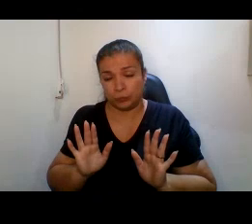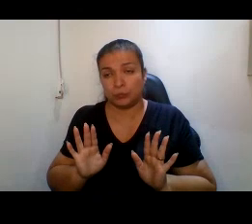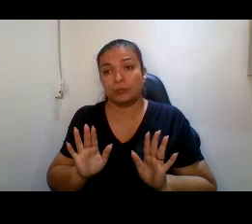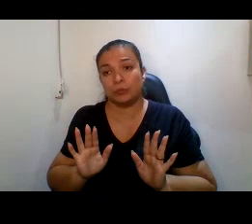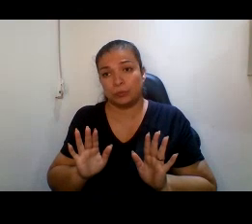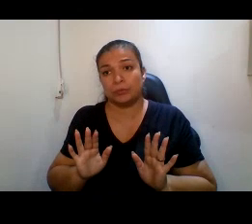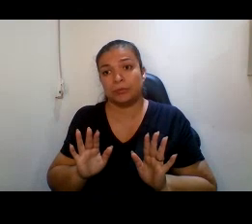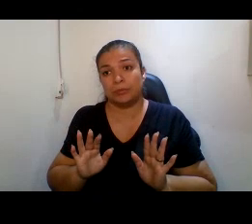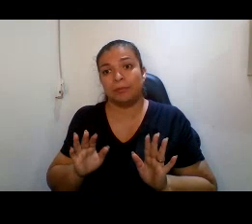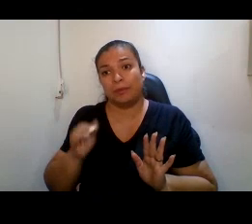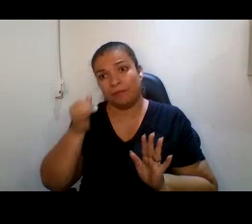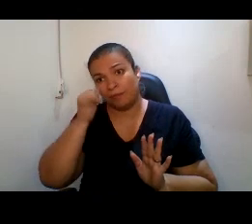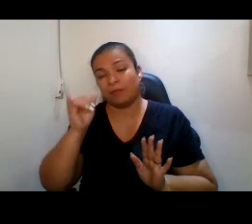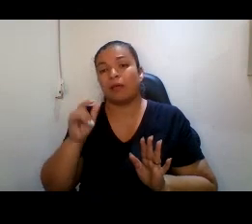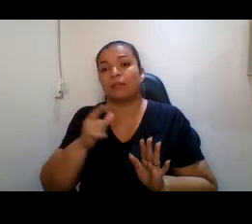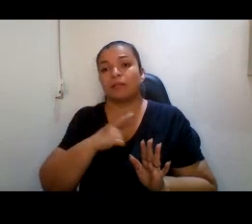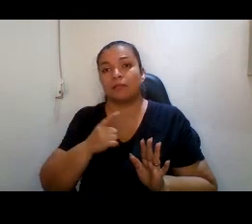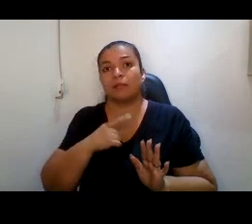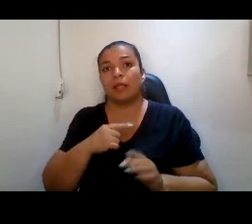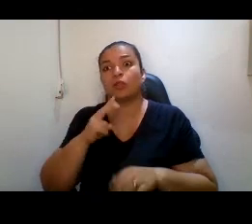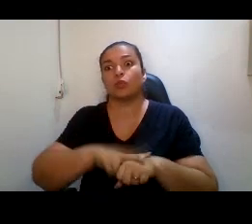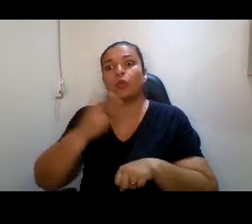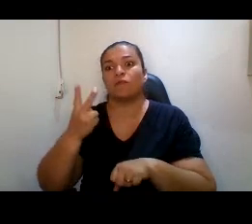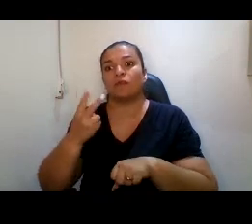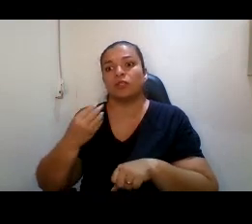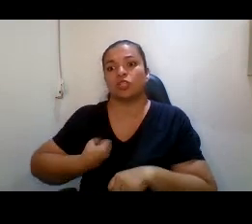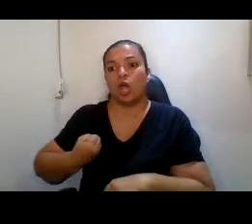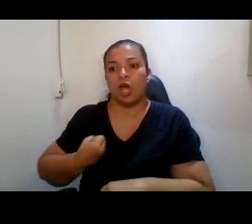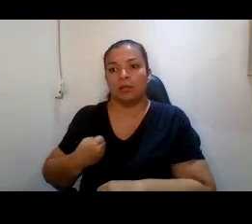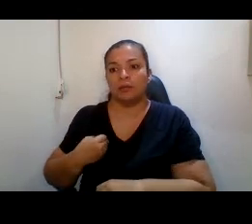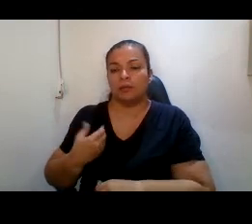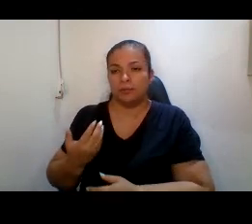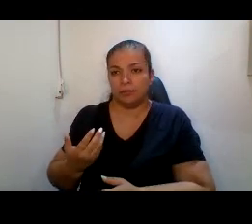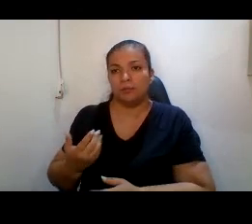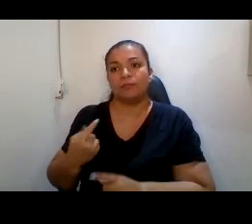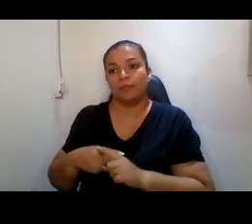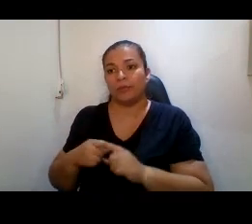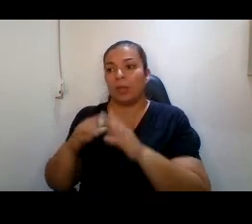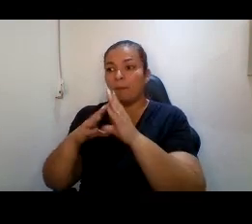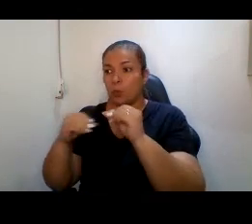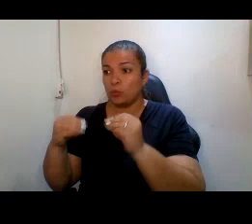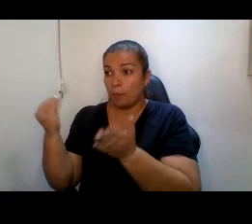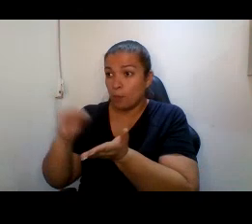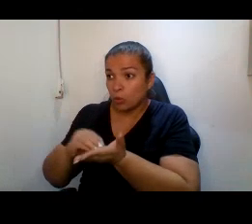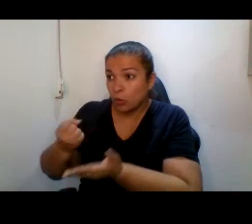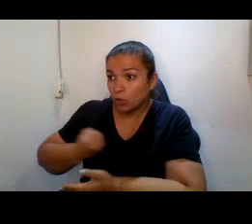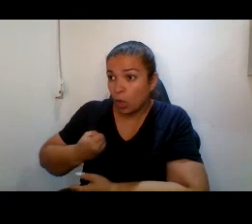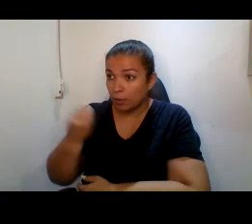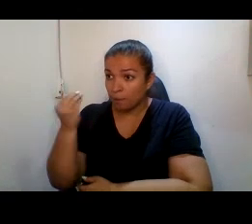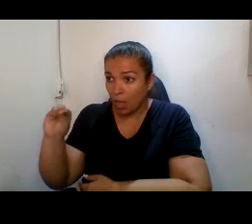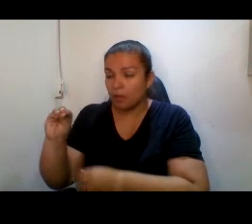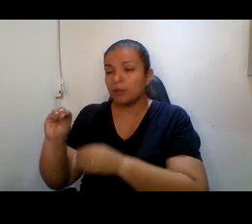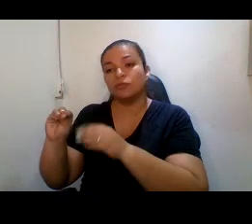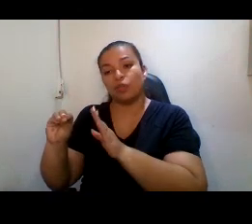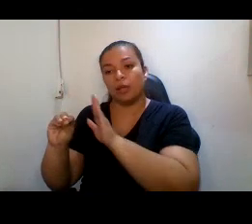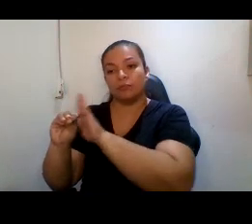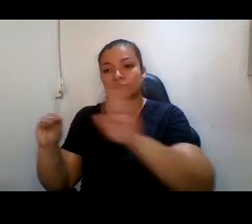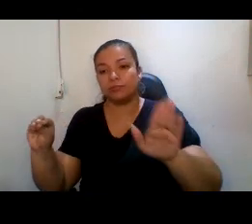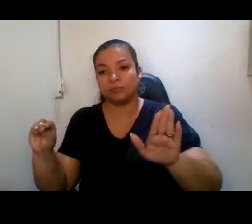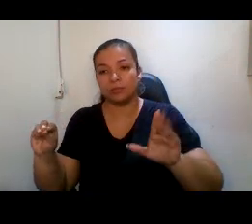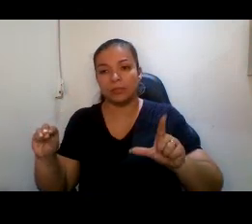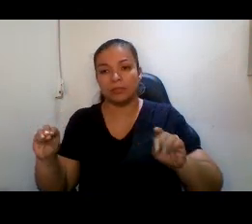que lançar a nota duas vezes, né? Lançou uma atividade no Moodle, ela já cai lá no Liceu. Então, é